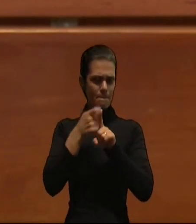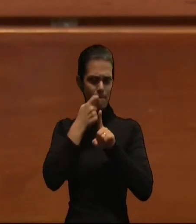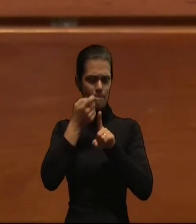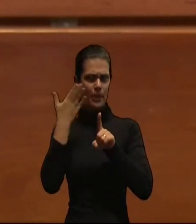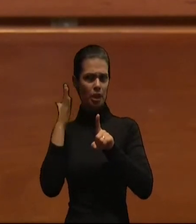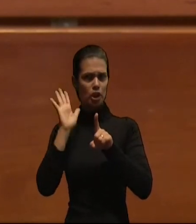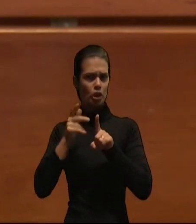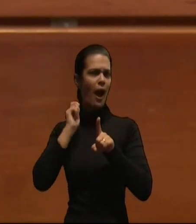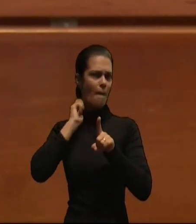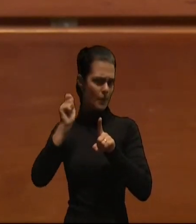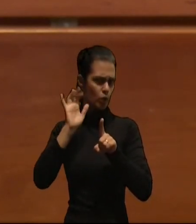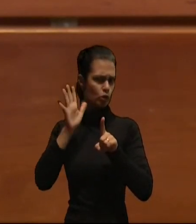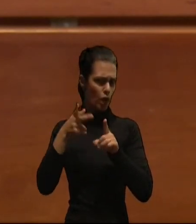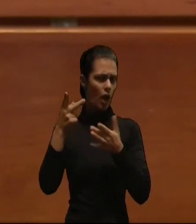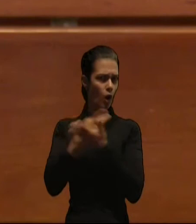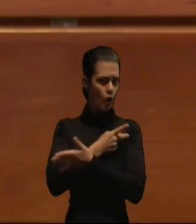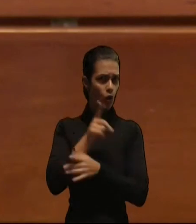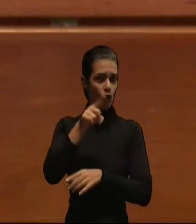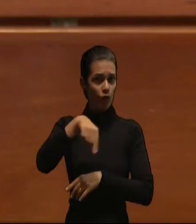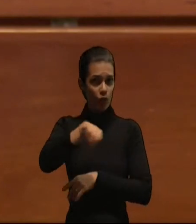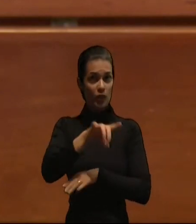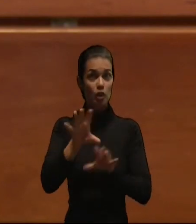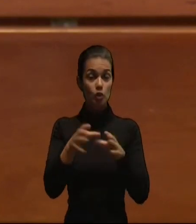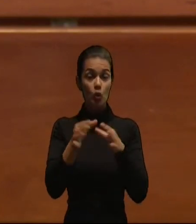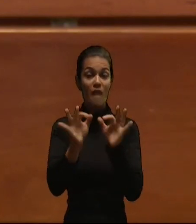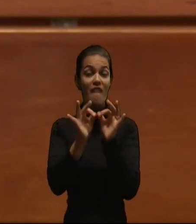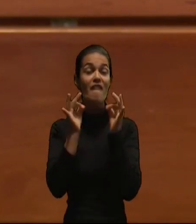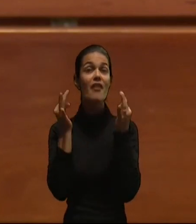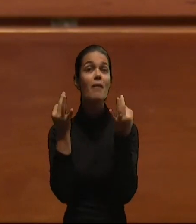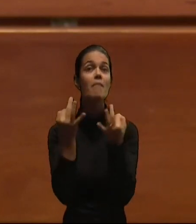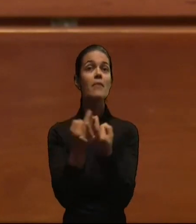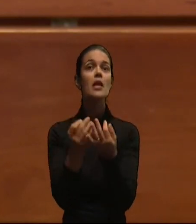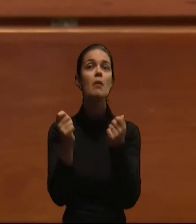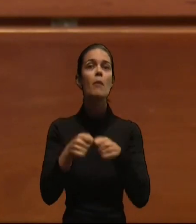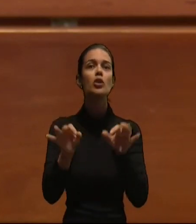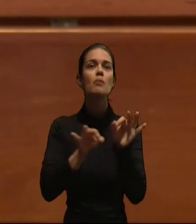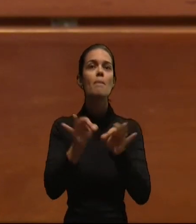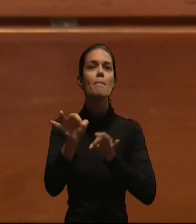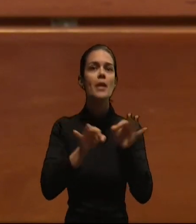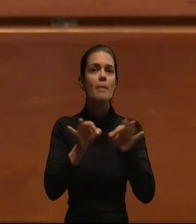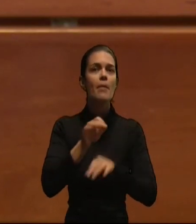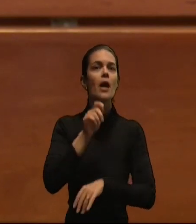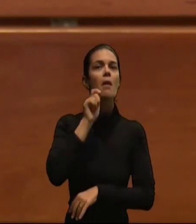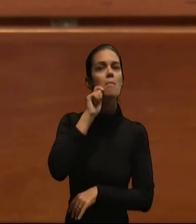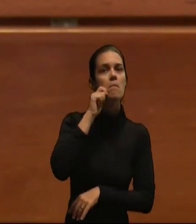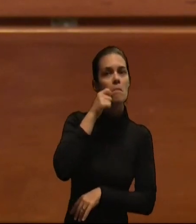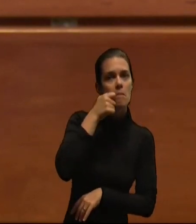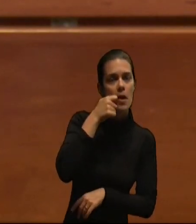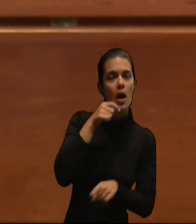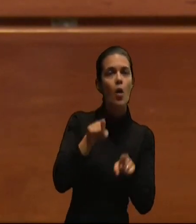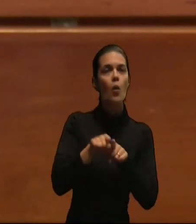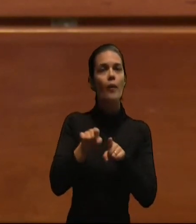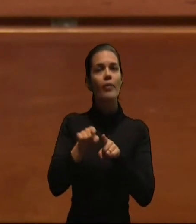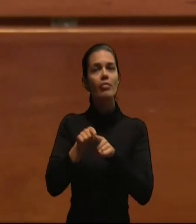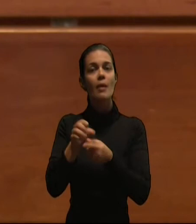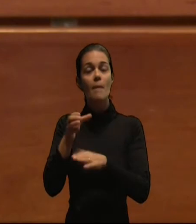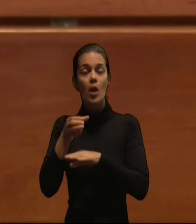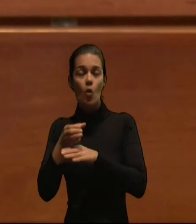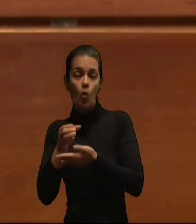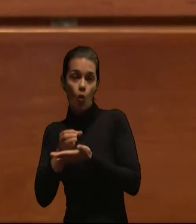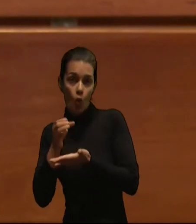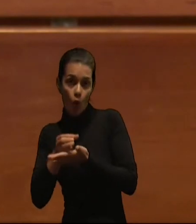abril, você poderá com a sua família preparar com antecedência o cálice e o pão para o momento da